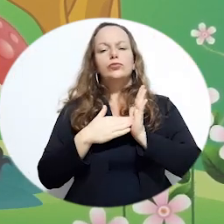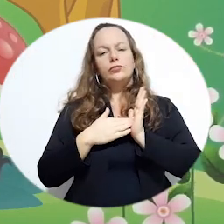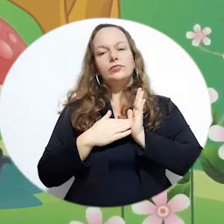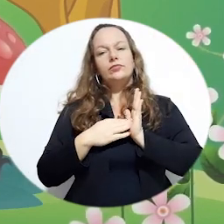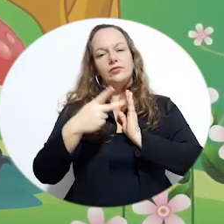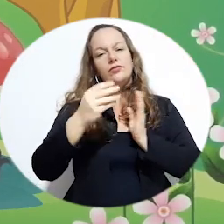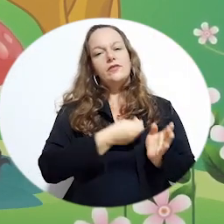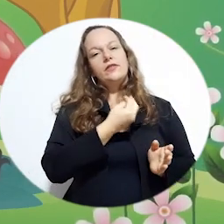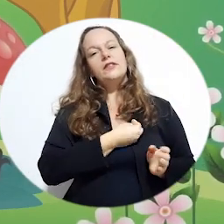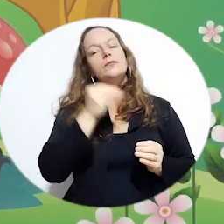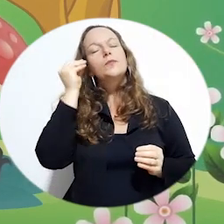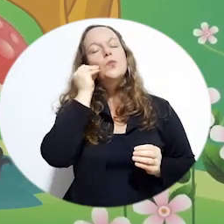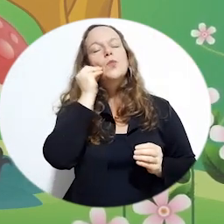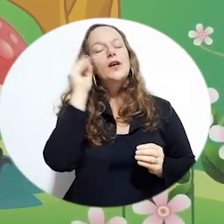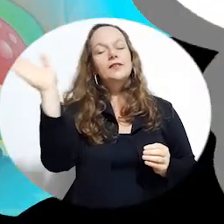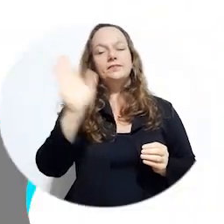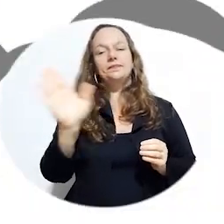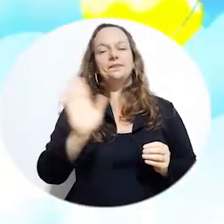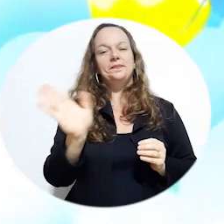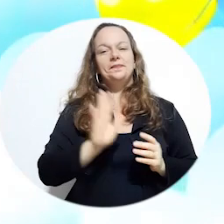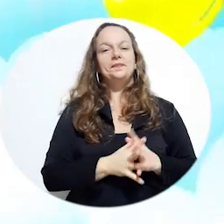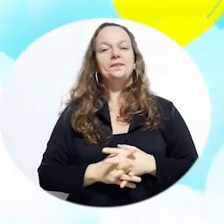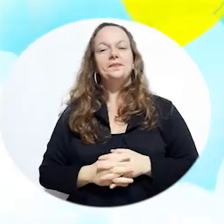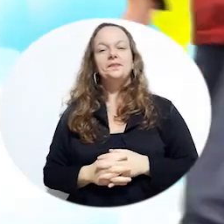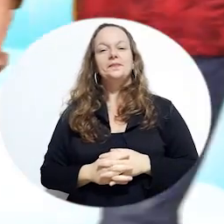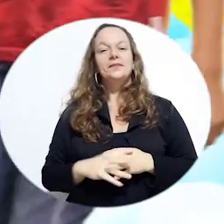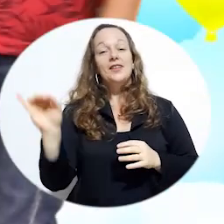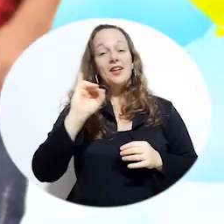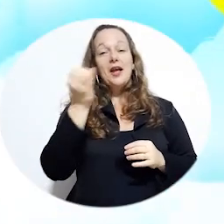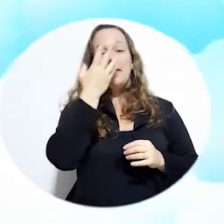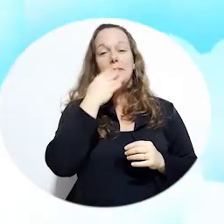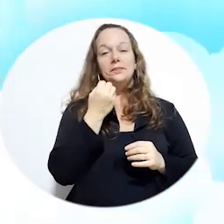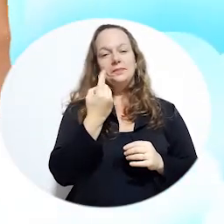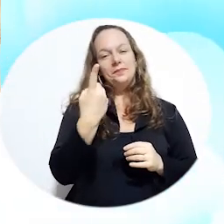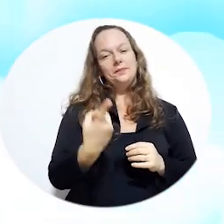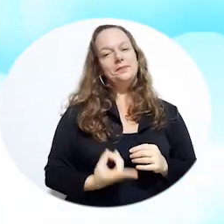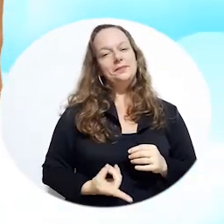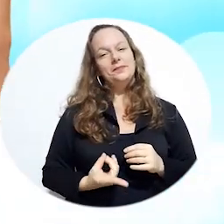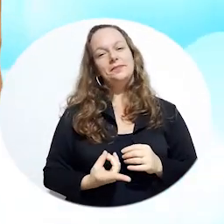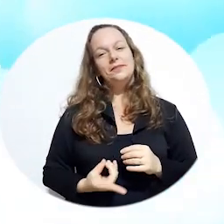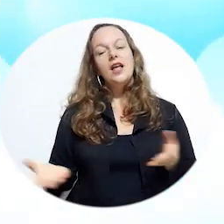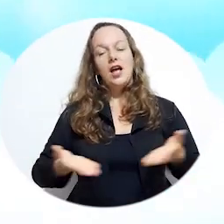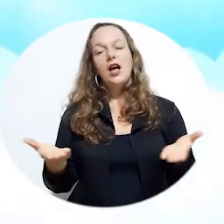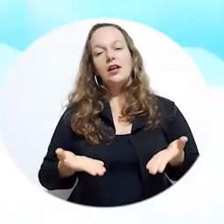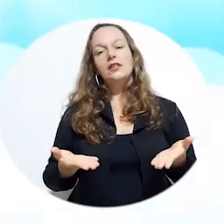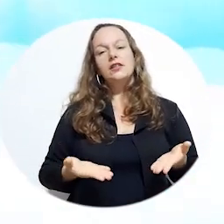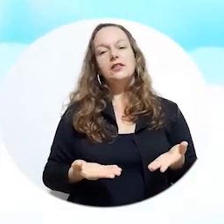beijo! Até depois! Oi, pessoal, tudo bem? Agora